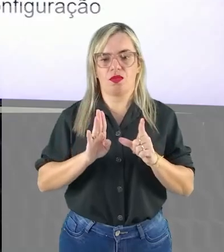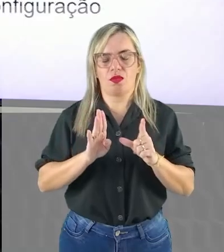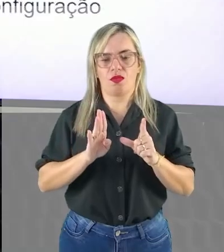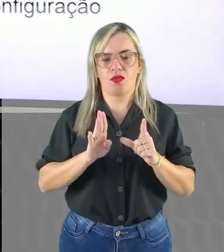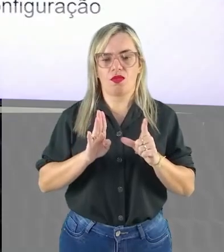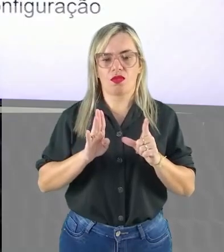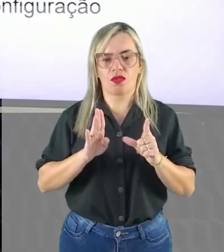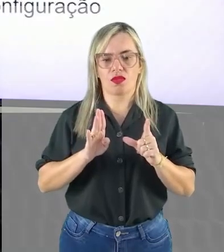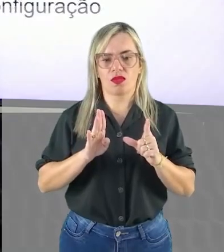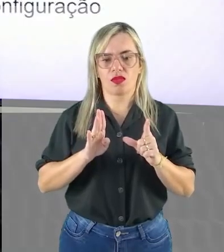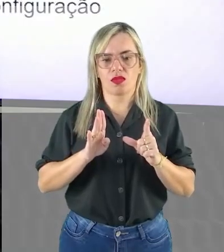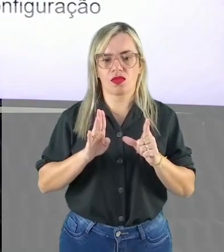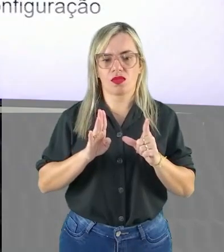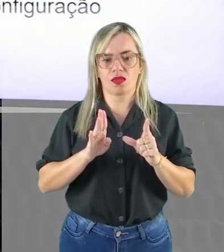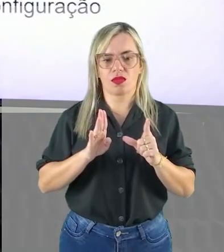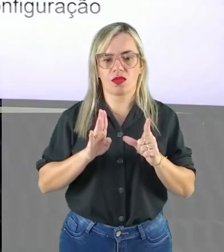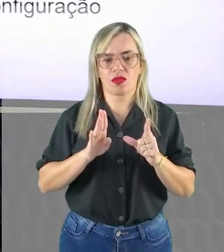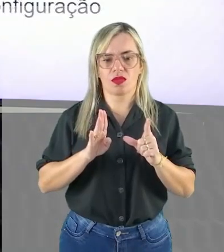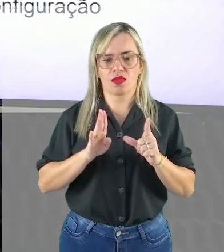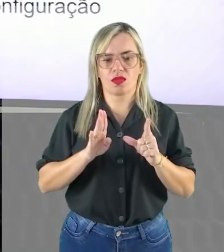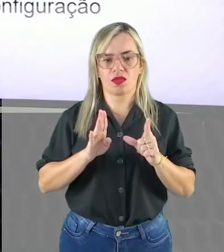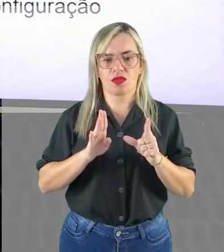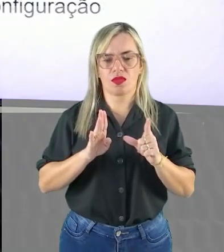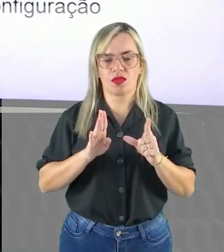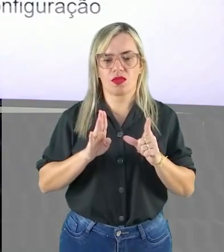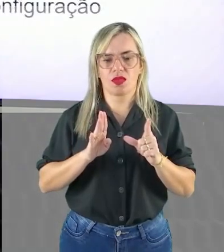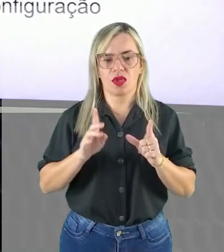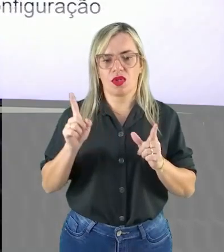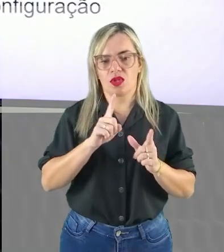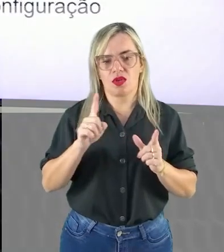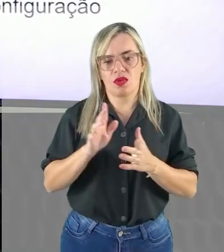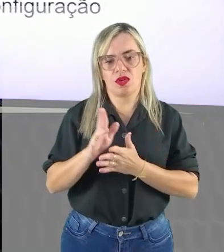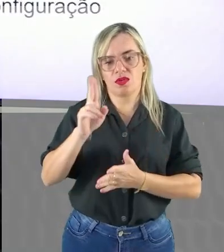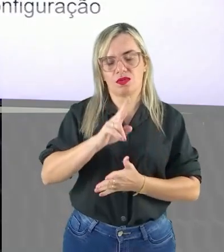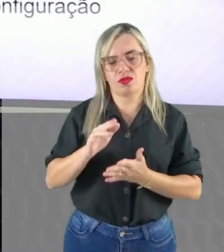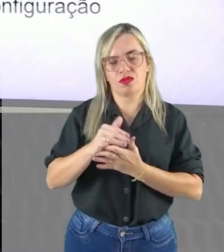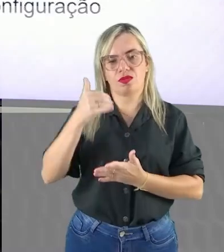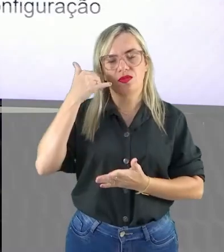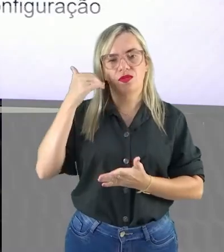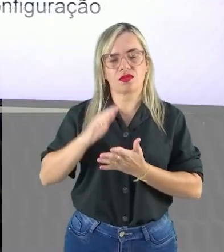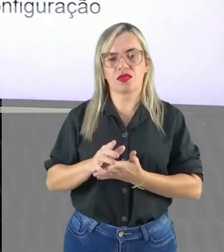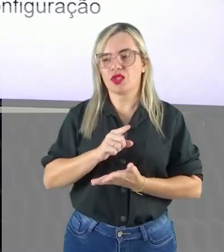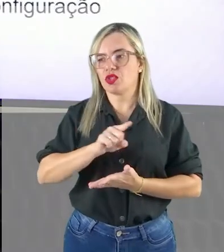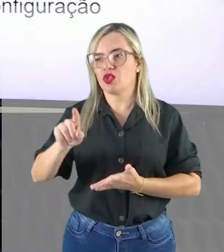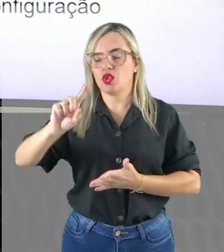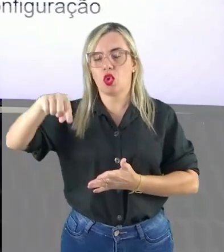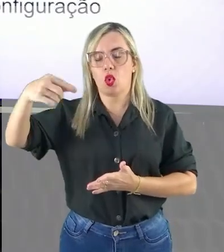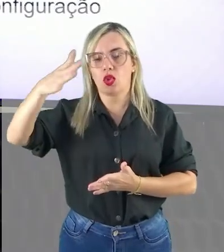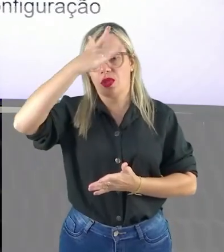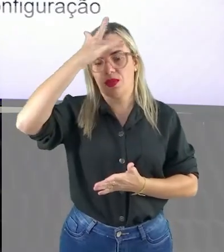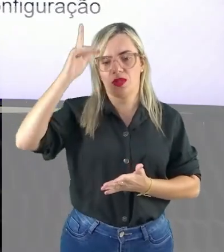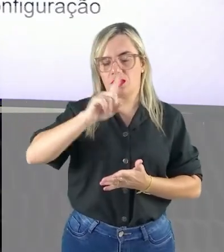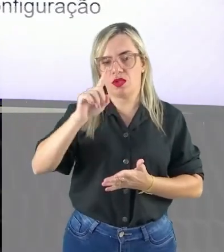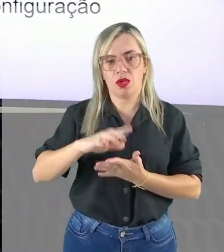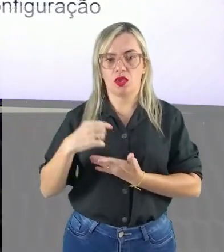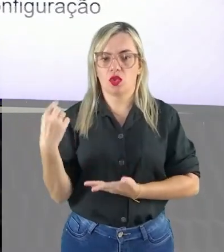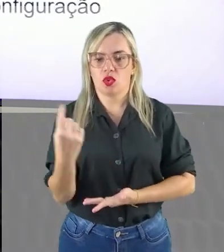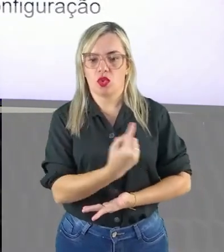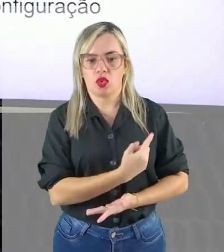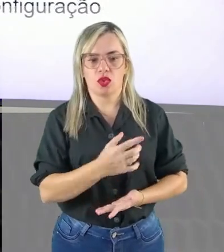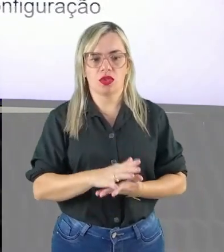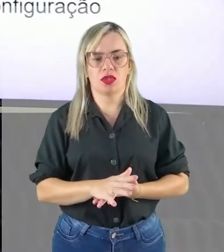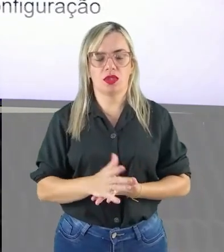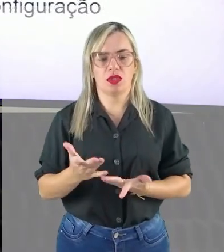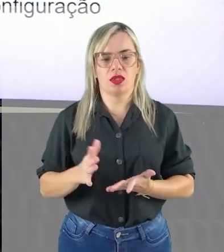celular alheio por pessoas desautorizadas. Ele não fala de uso do celular alheio, ele fala do nosso celular, tá certo? A alternativa é